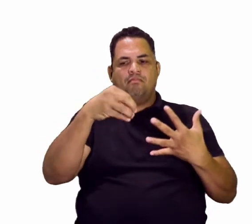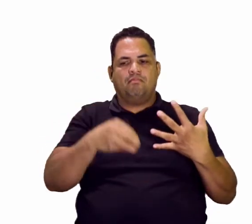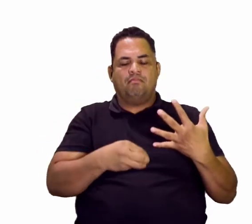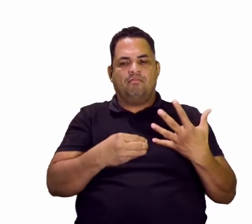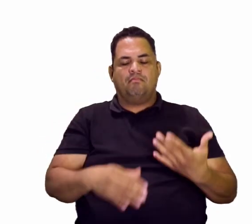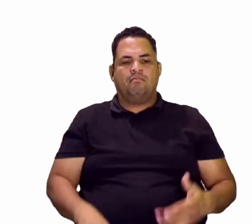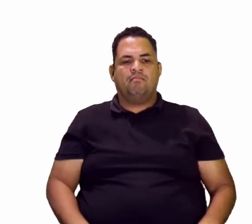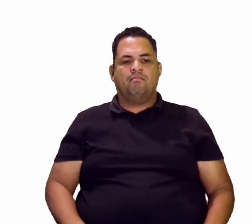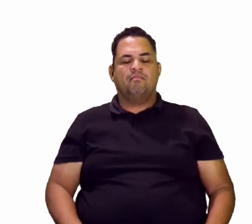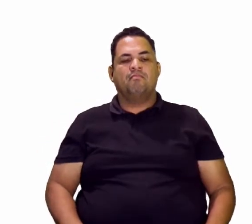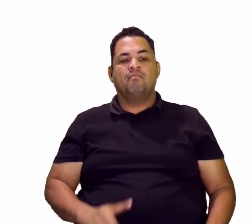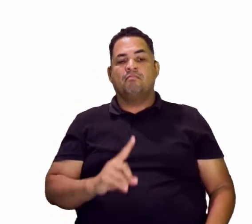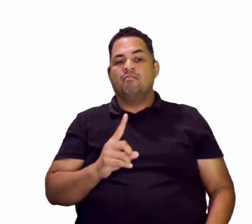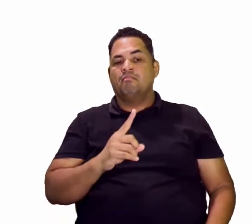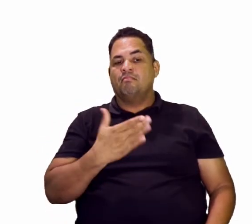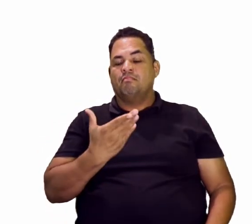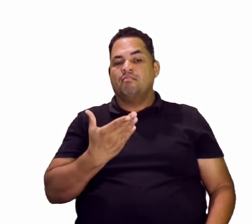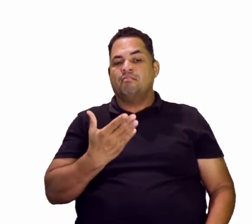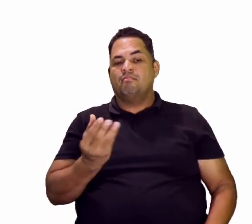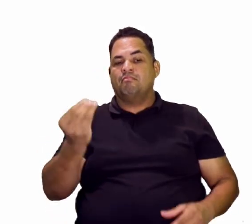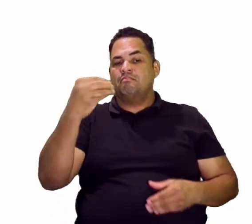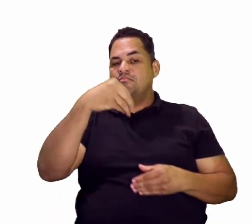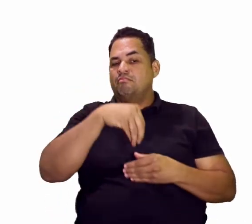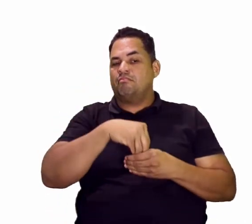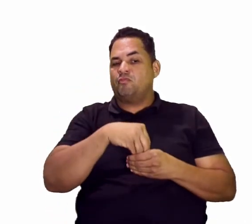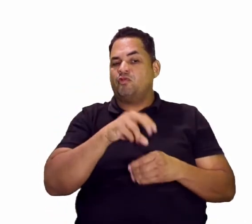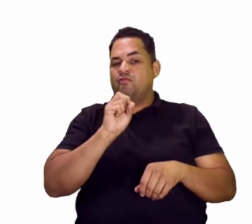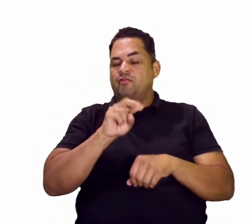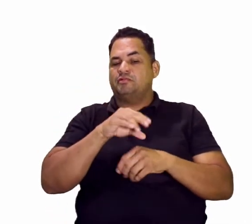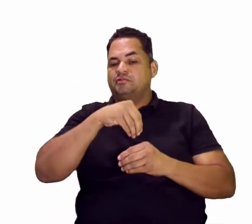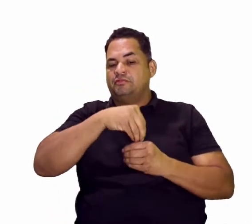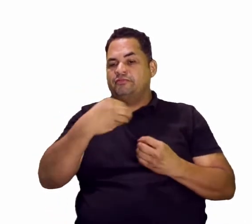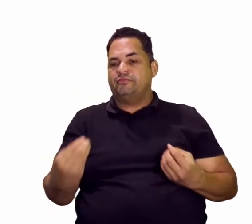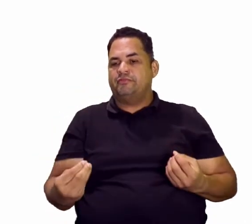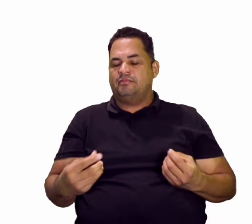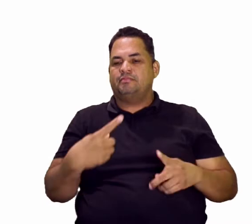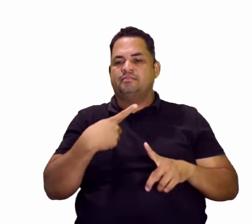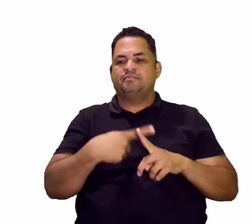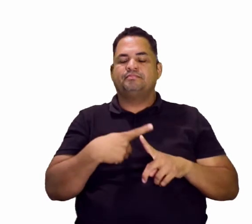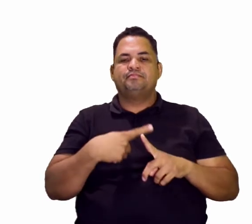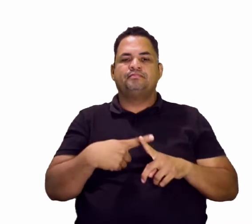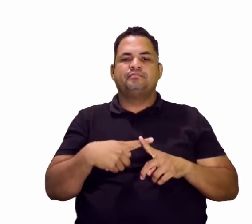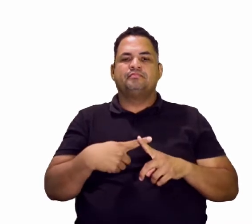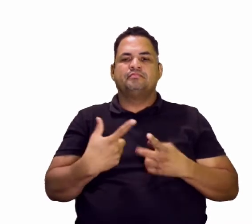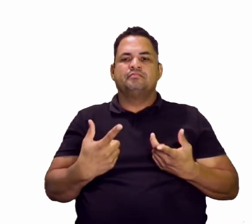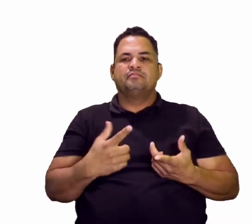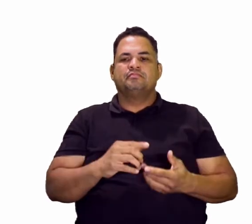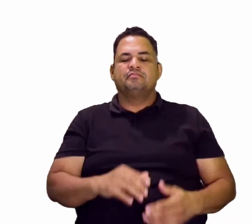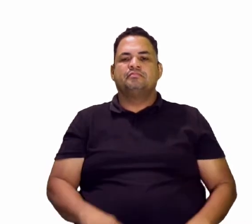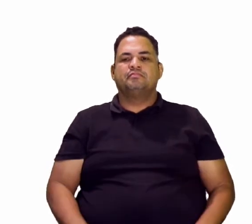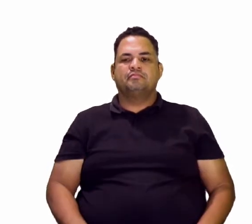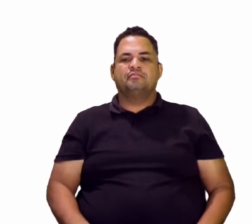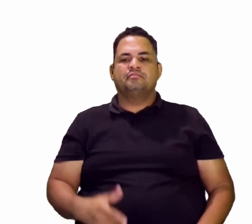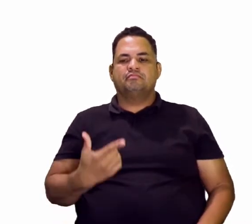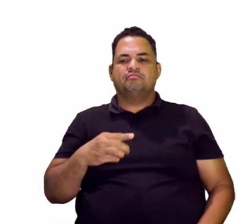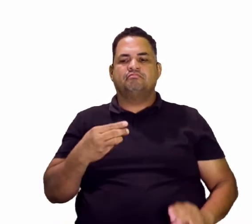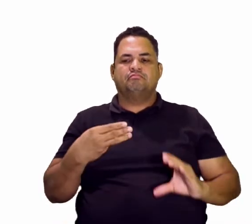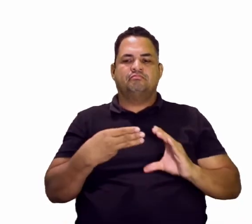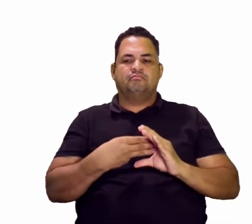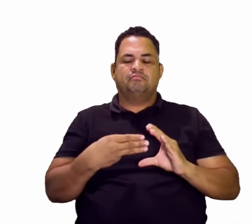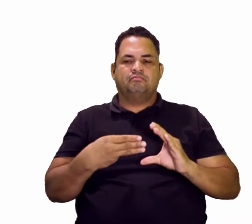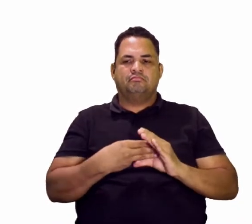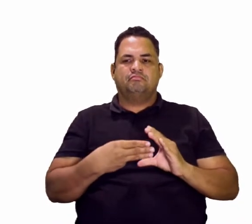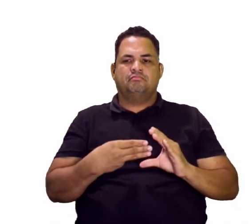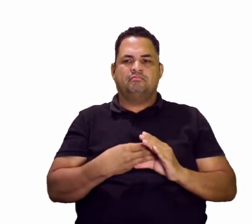reinos, mas nenhum deles inclui os vírus, certo? Por quê? Porque eles são